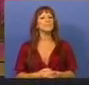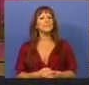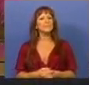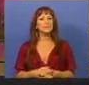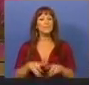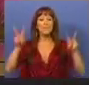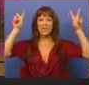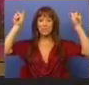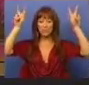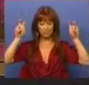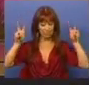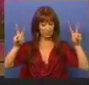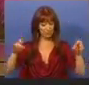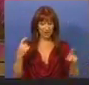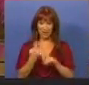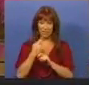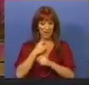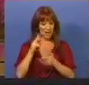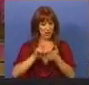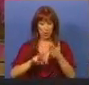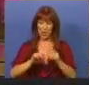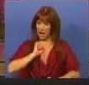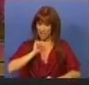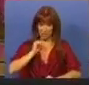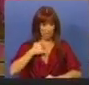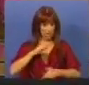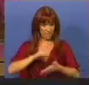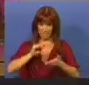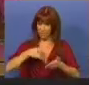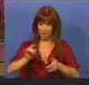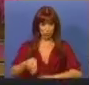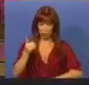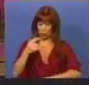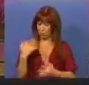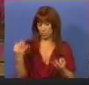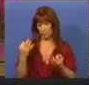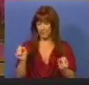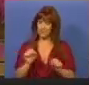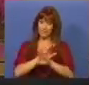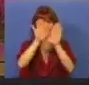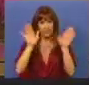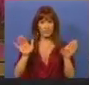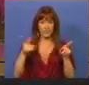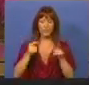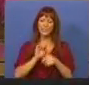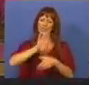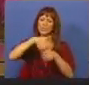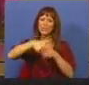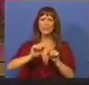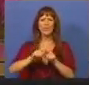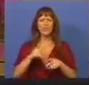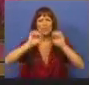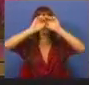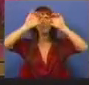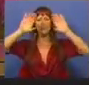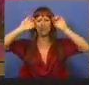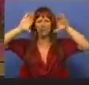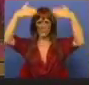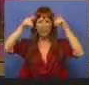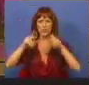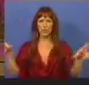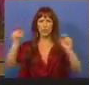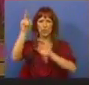As citações que acabei de ler não são da minha autoria, como é evidente. Fazem parte do preâmbulo do novo